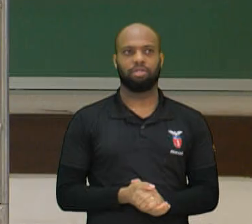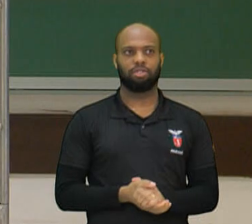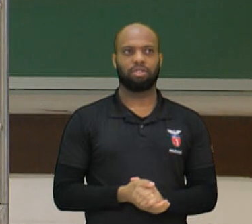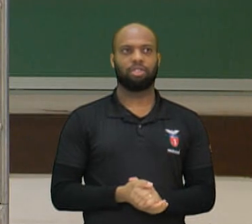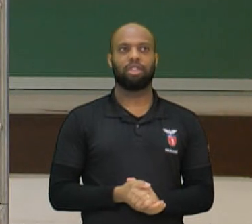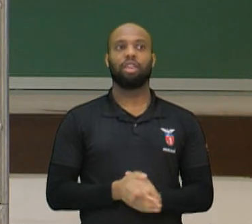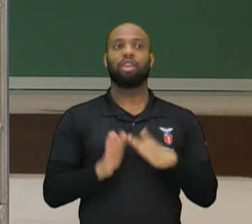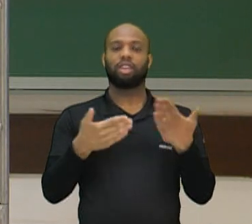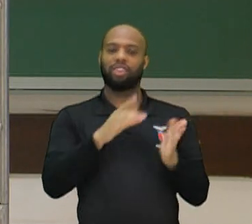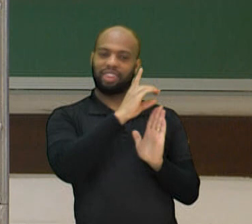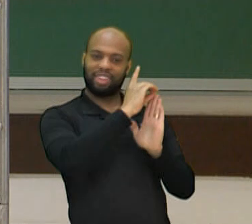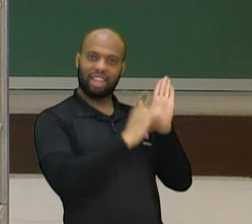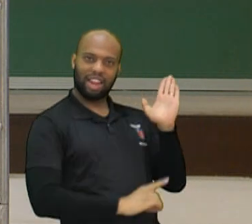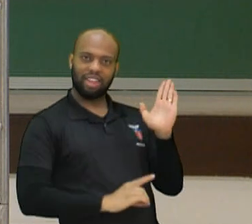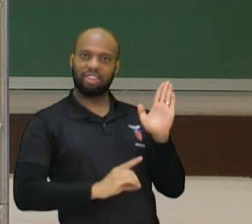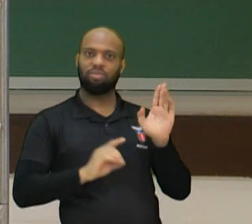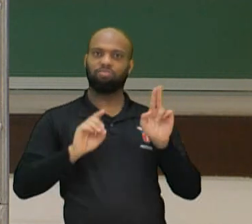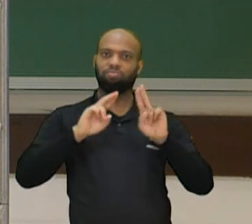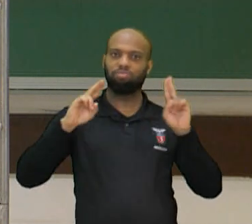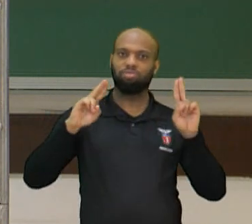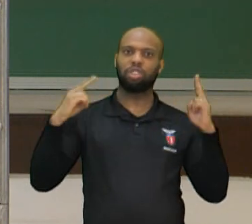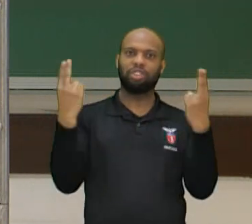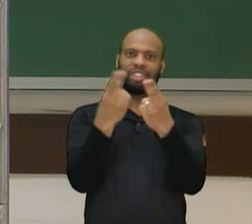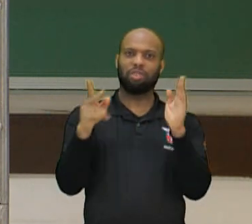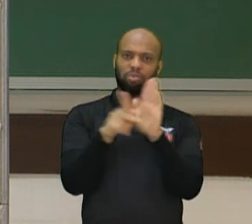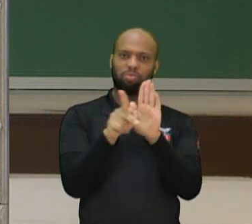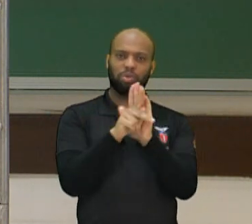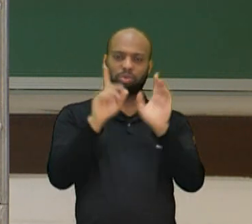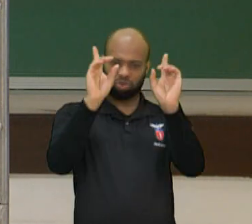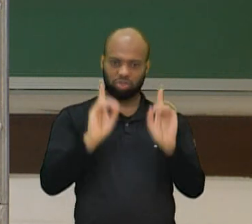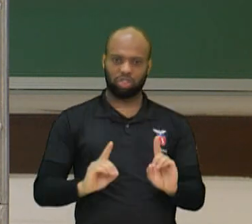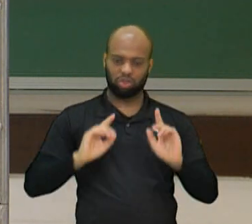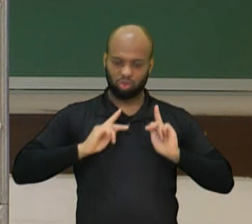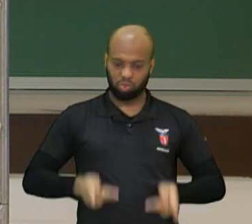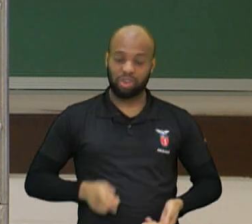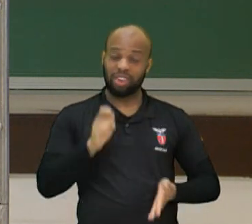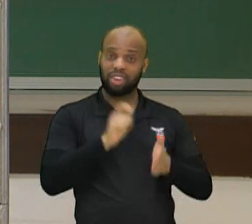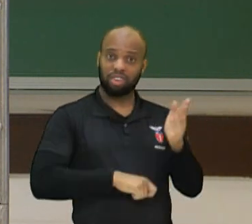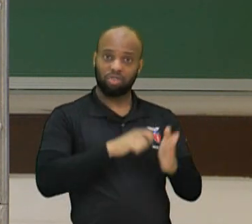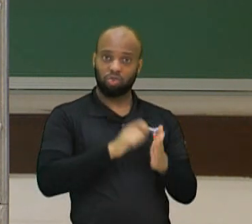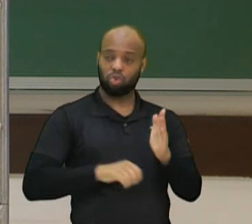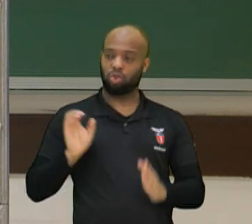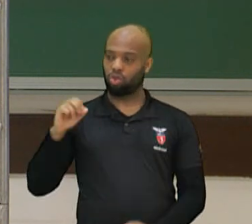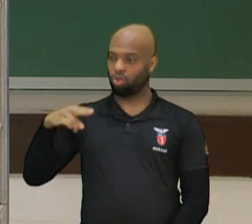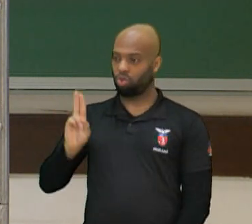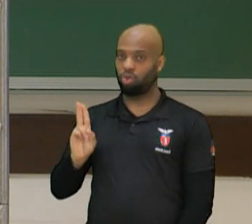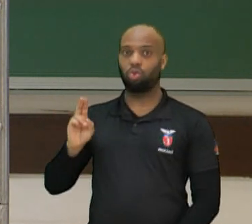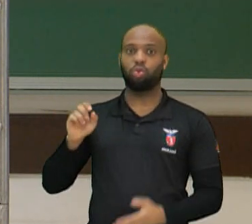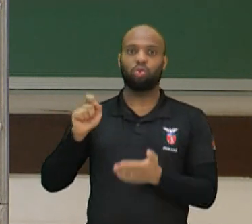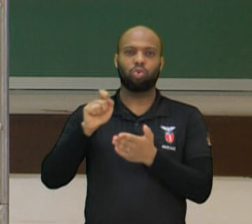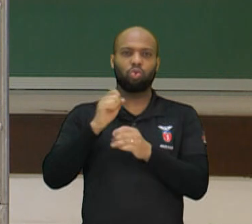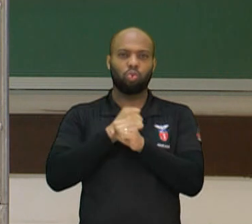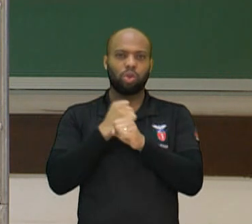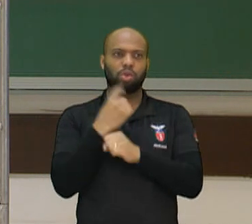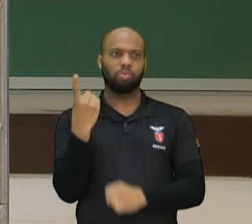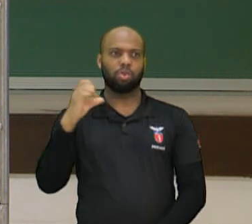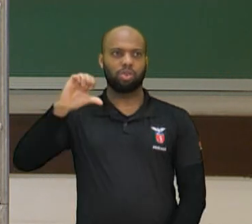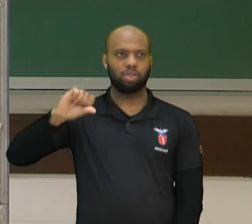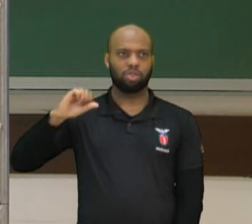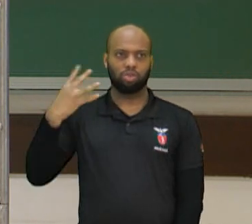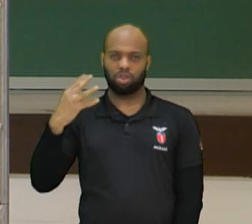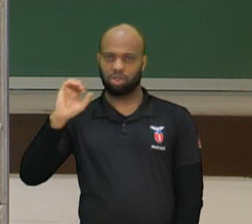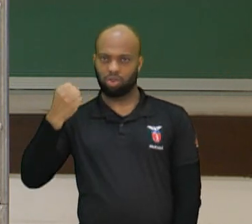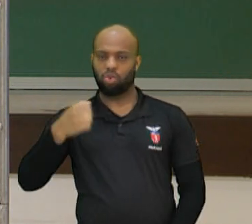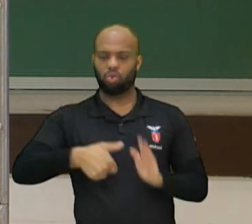A Declaração Universal dos Direitos Humanos foi assinada na ONU em 1948. Já mencionamos